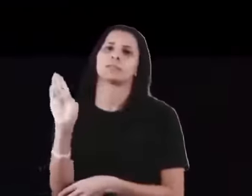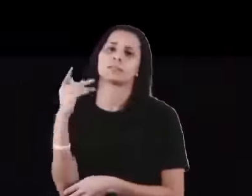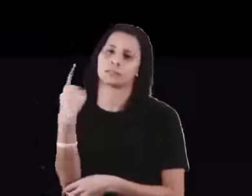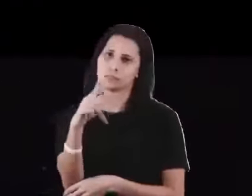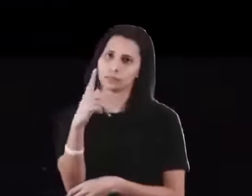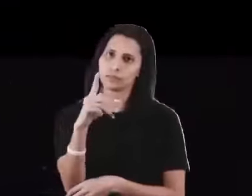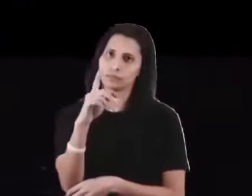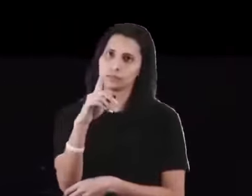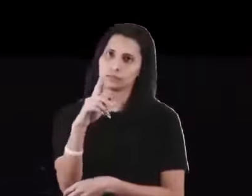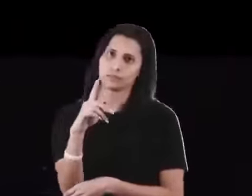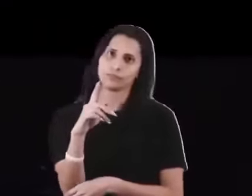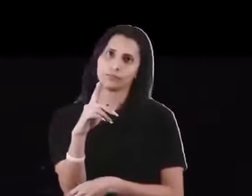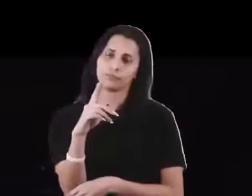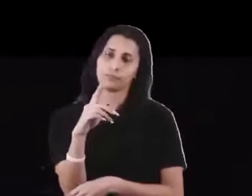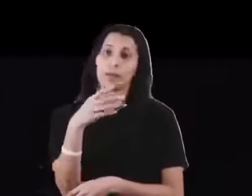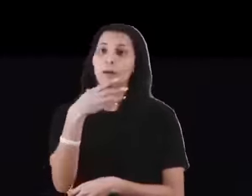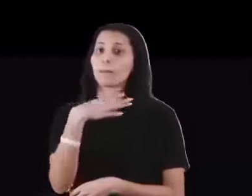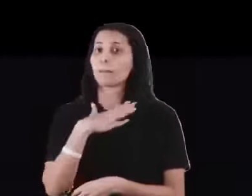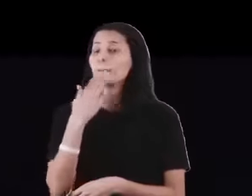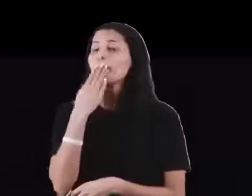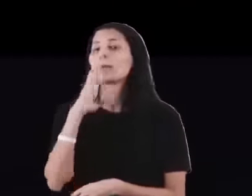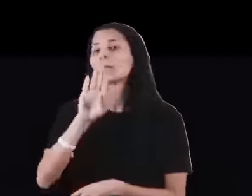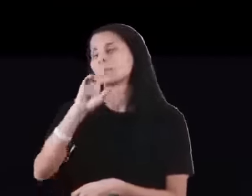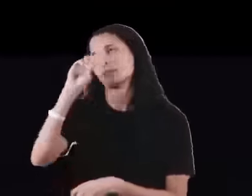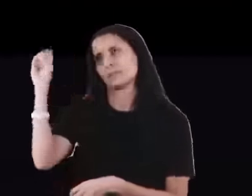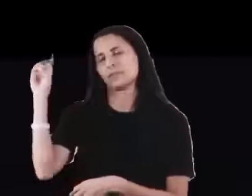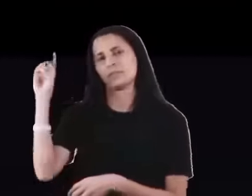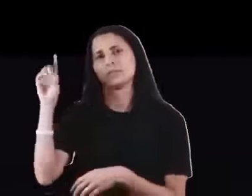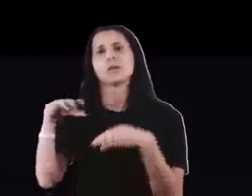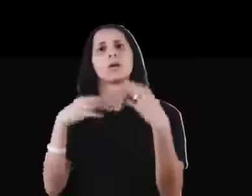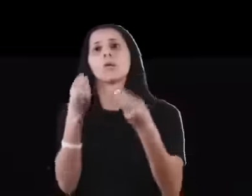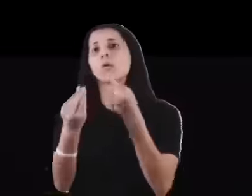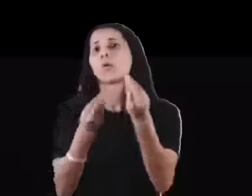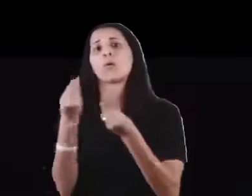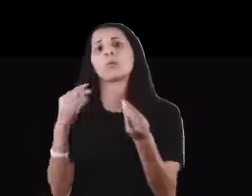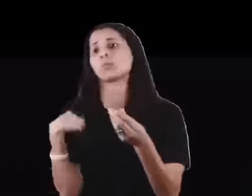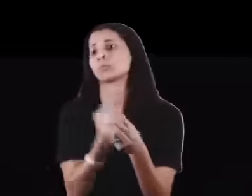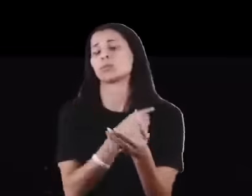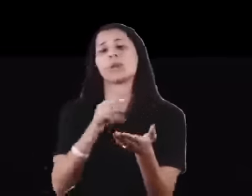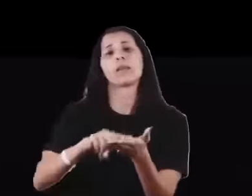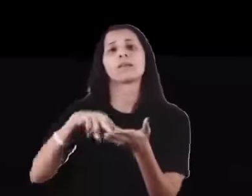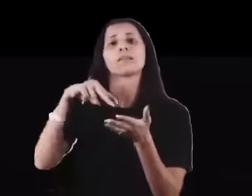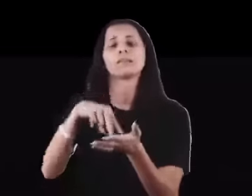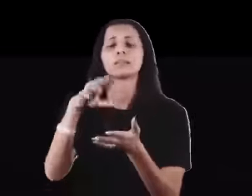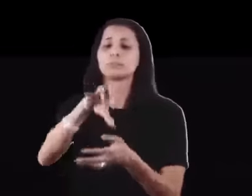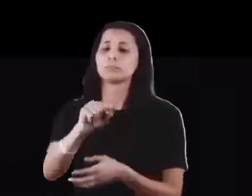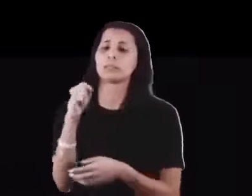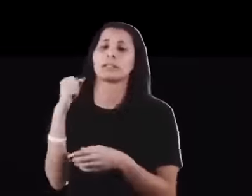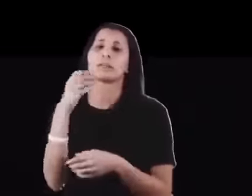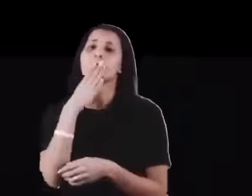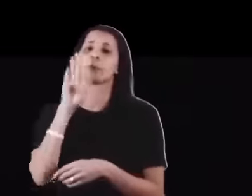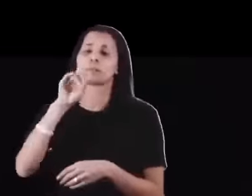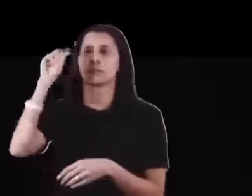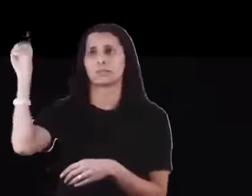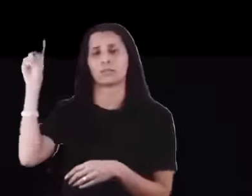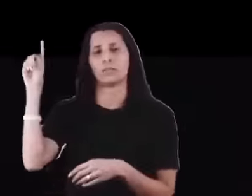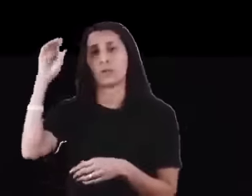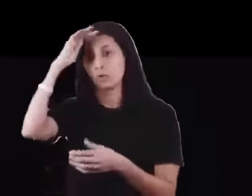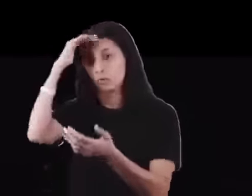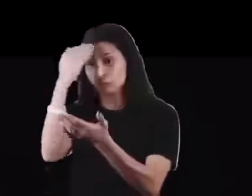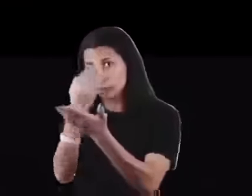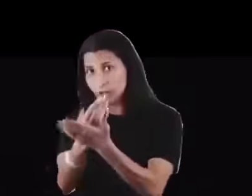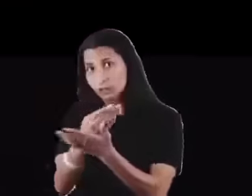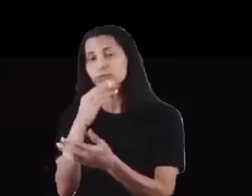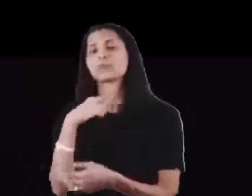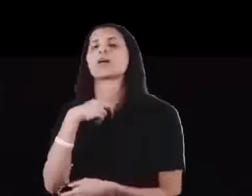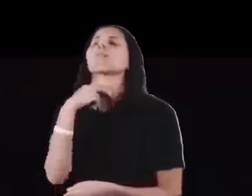de Deus como é que a gente se levanta depois de uma traição e agarra a promessa de Deus confiando na voz de Deus e não na